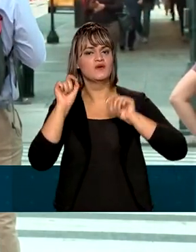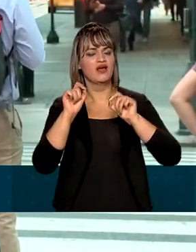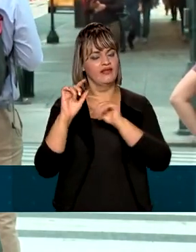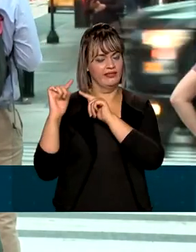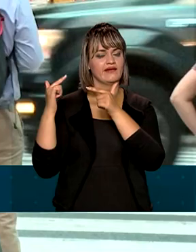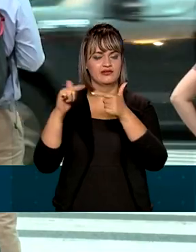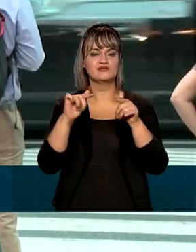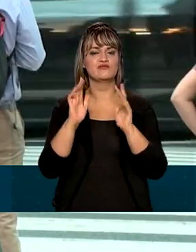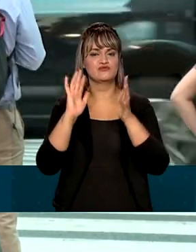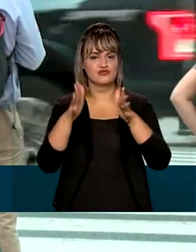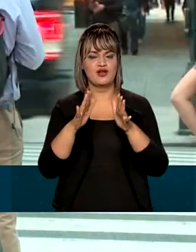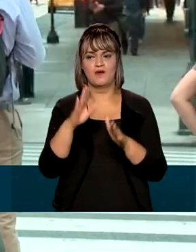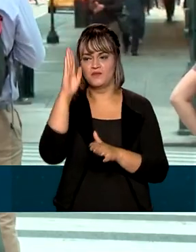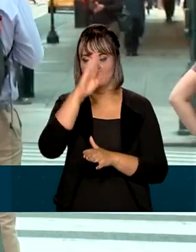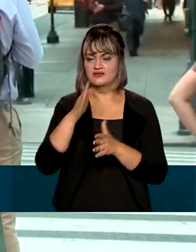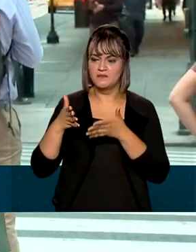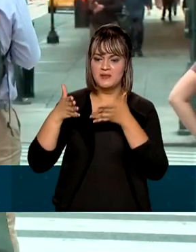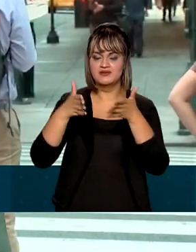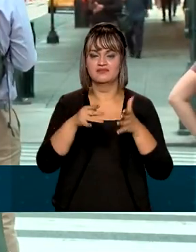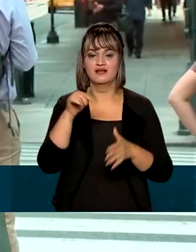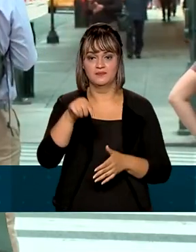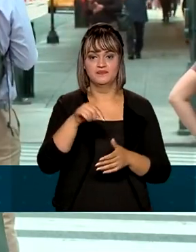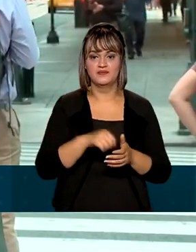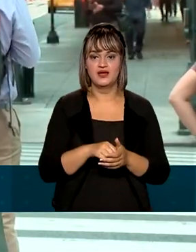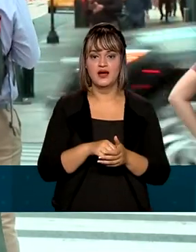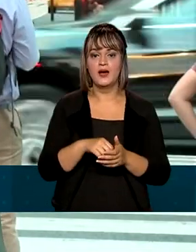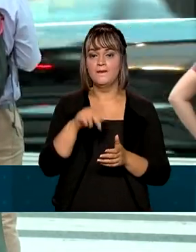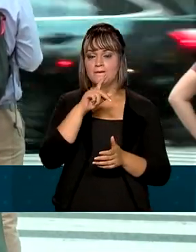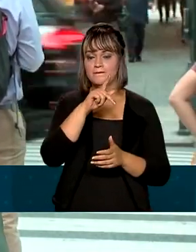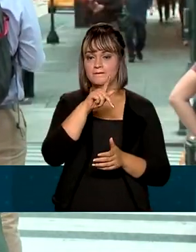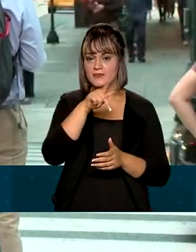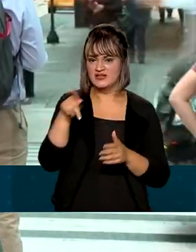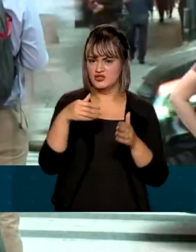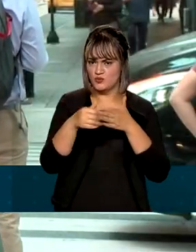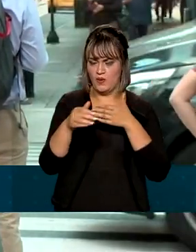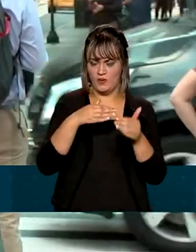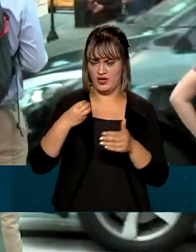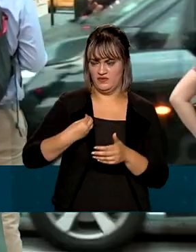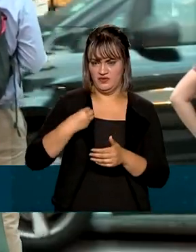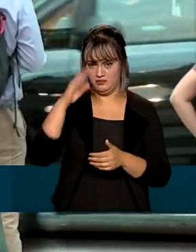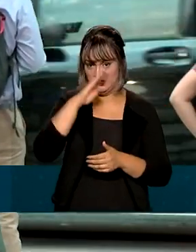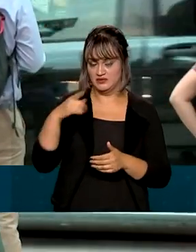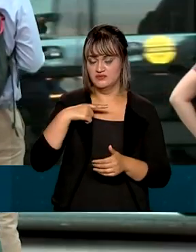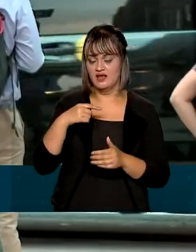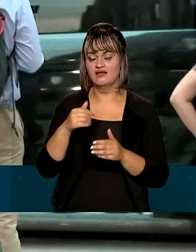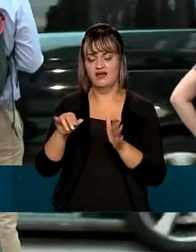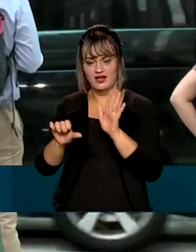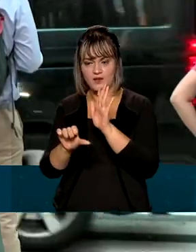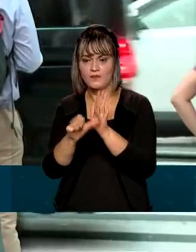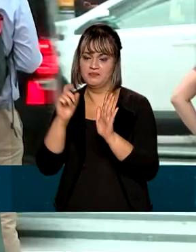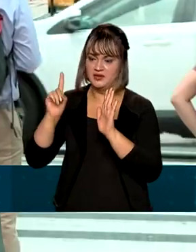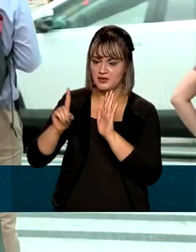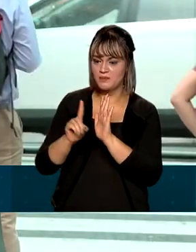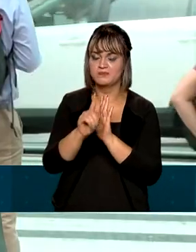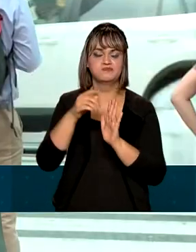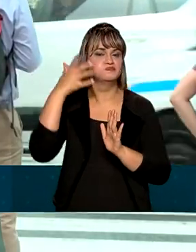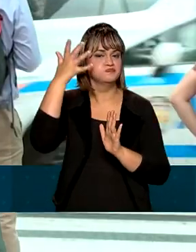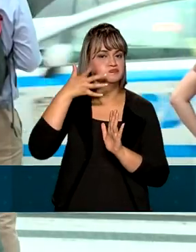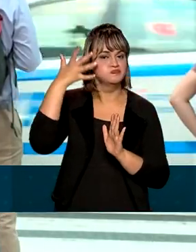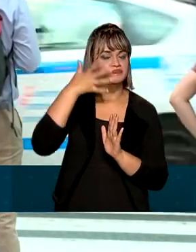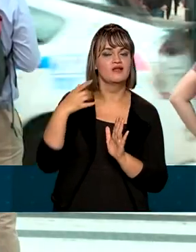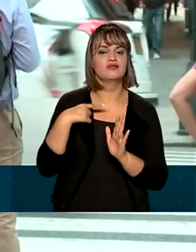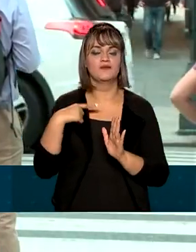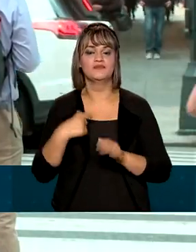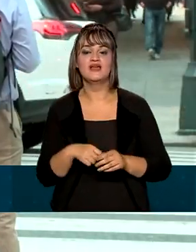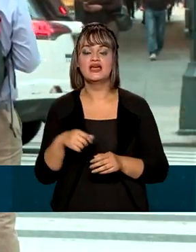já é tradicional aí do Brasil o presidente do Brasil né que sempre abre assembleia geral da ONU